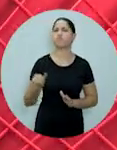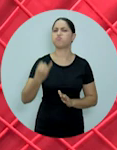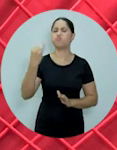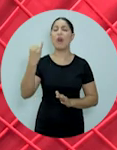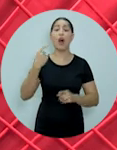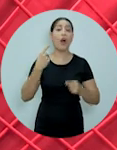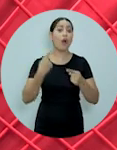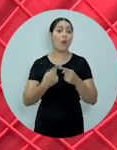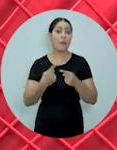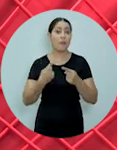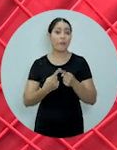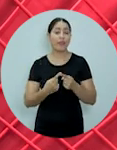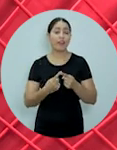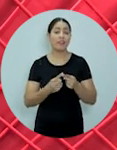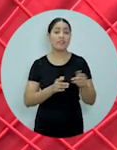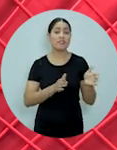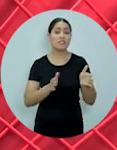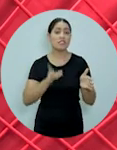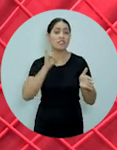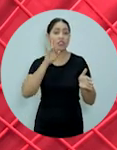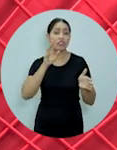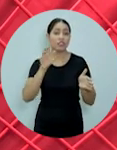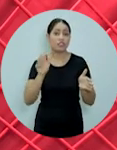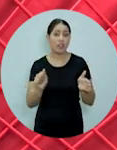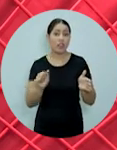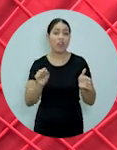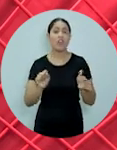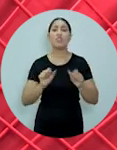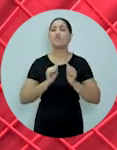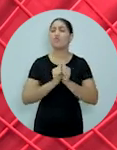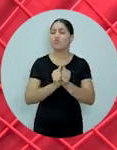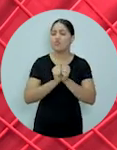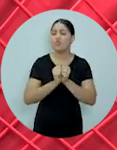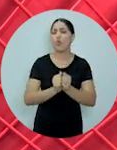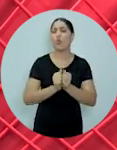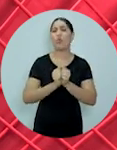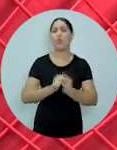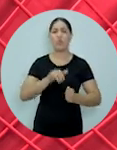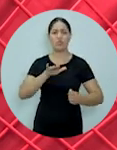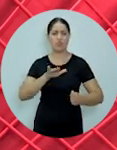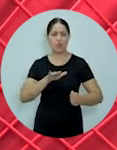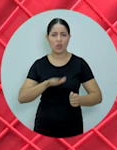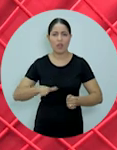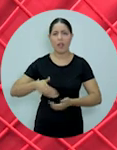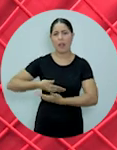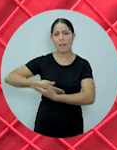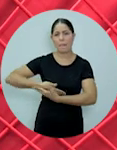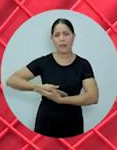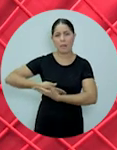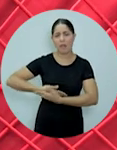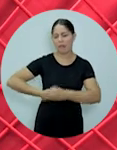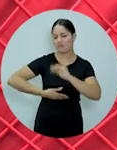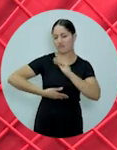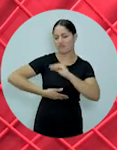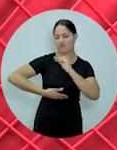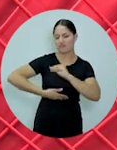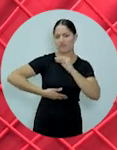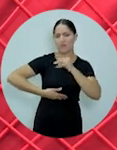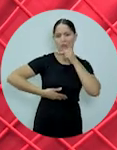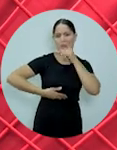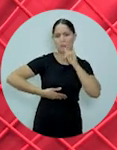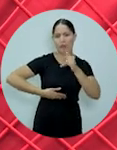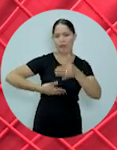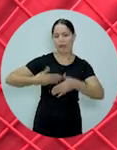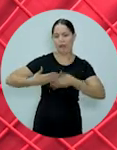importância, porque nesses primeiros dias da criança, o afeto, a proximidade, a convivência familiar